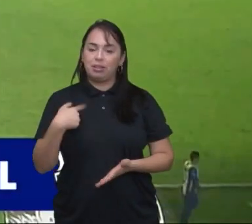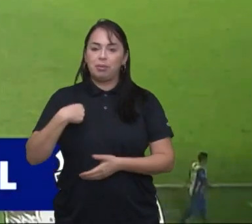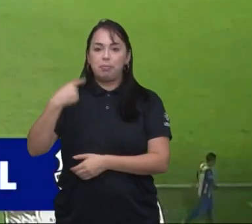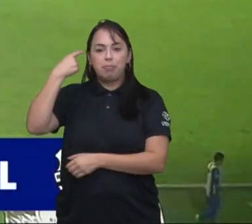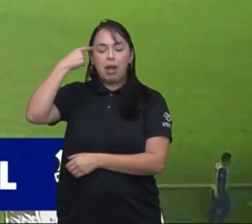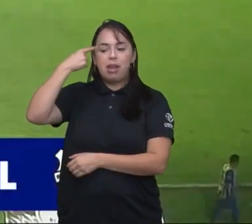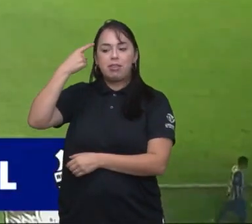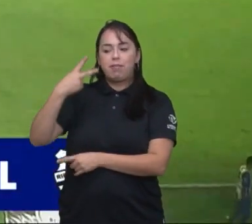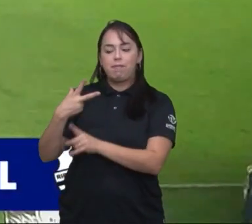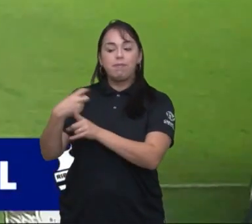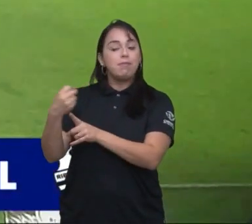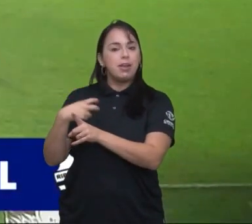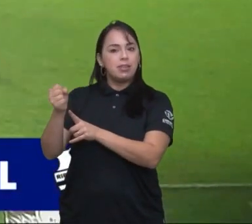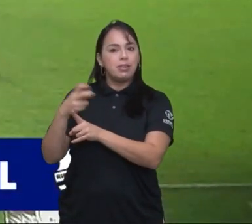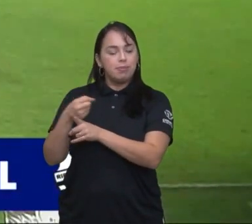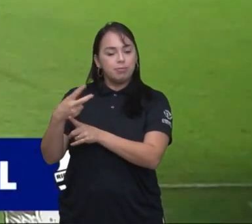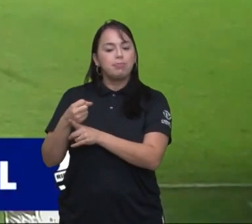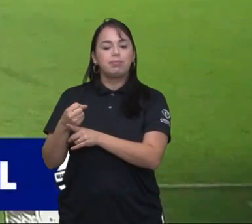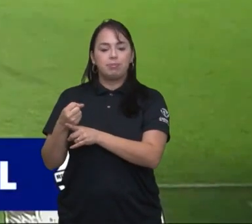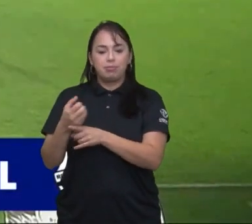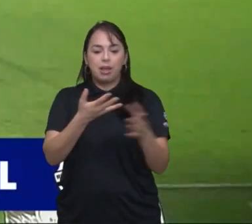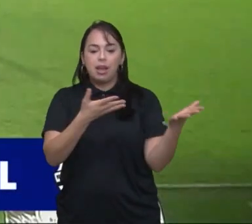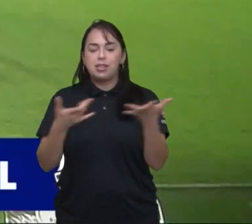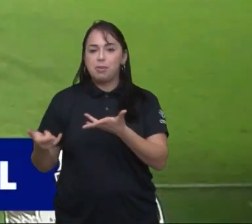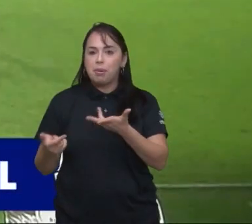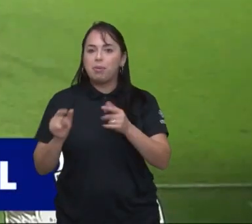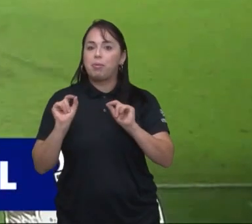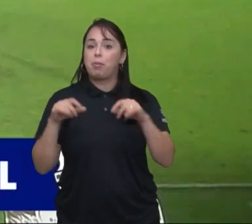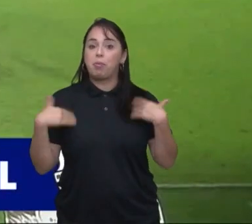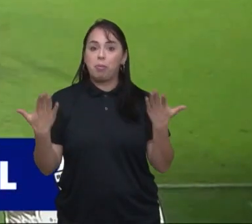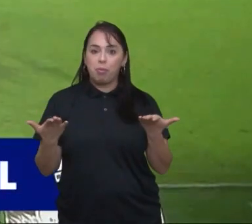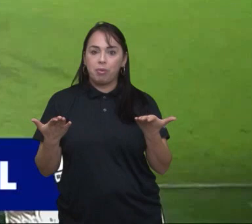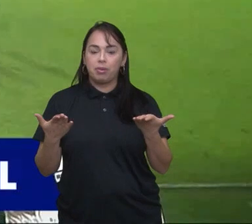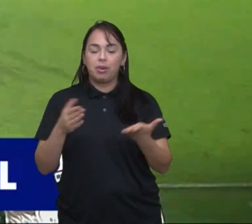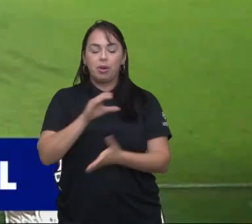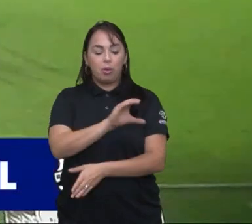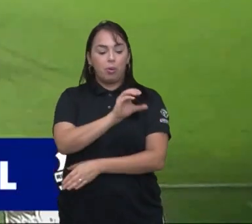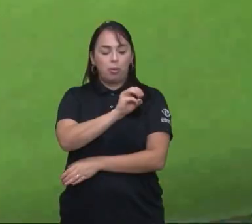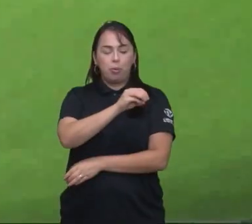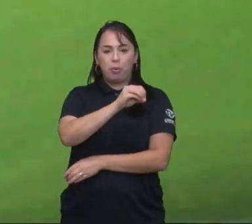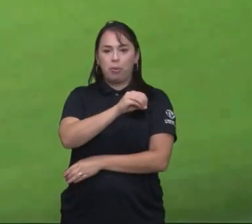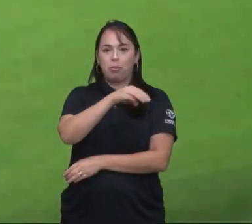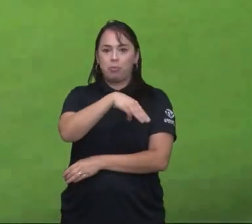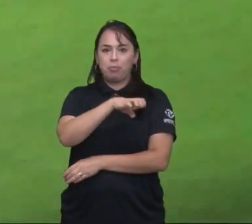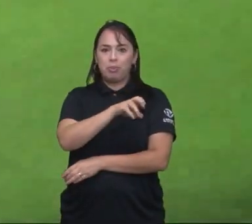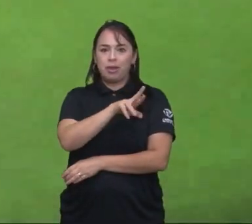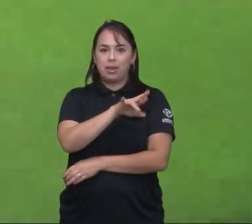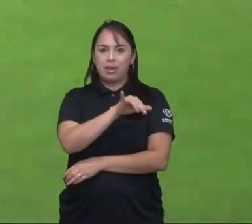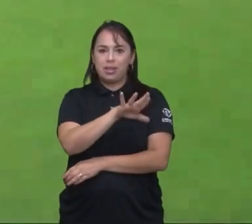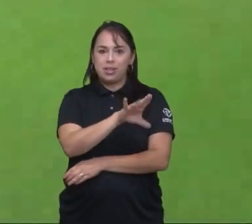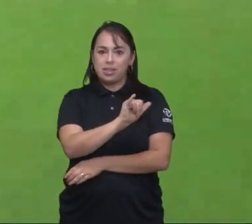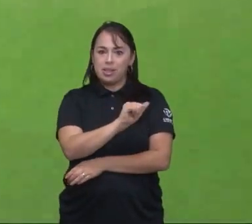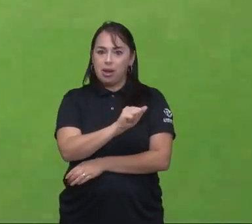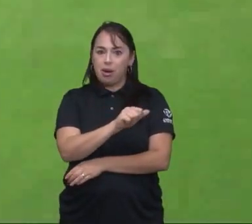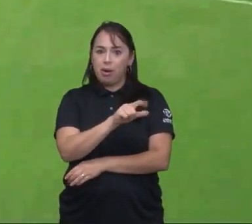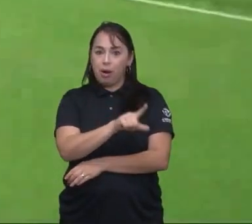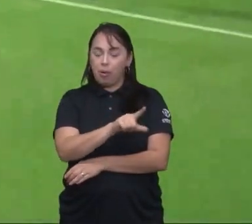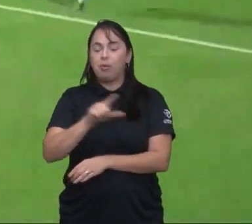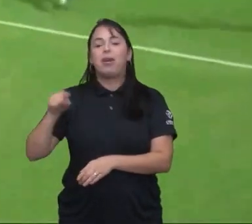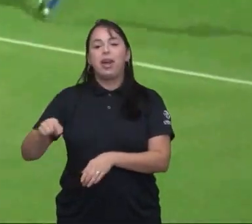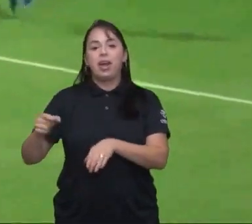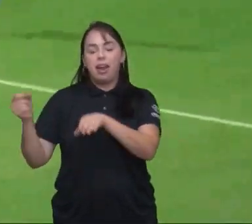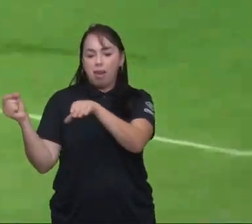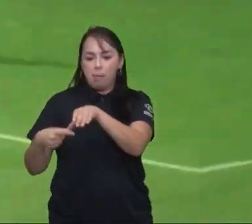interessava para o São José, que recebeu na terceira rodada da segunda fase o Comercial. E Barcos, sempre ele, foi para as redes.